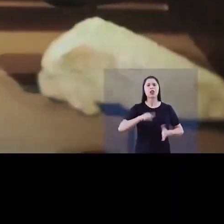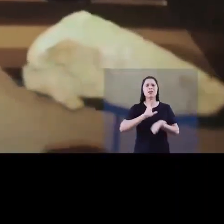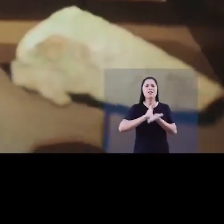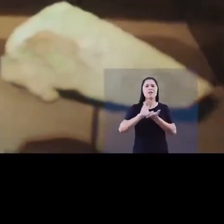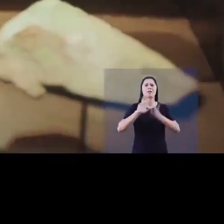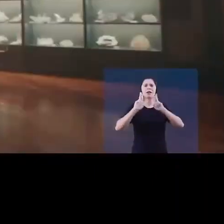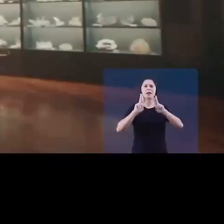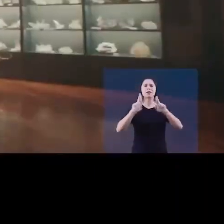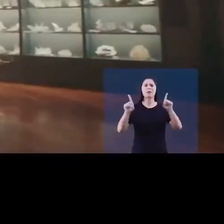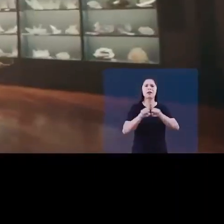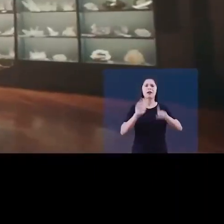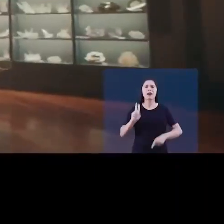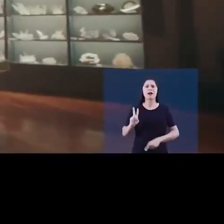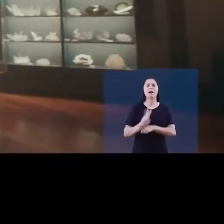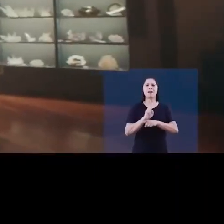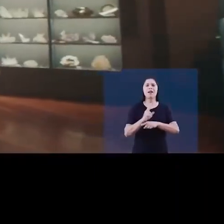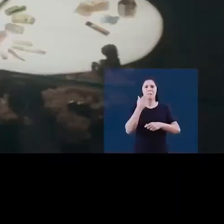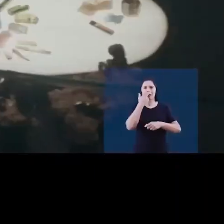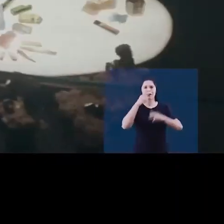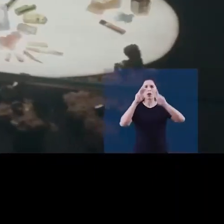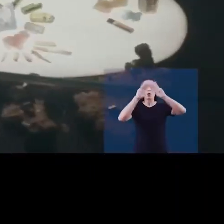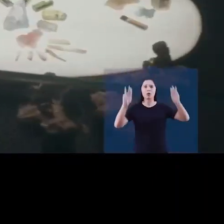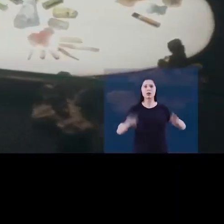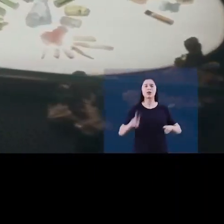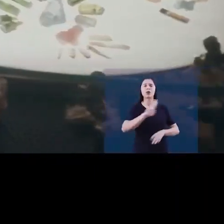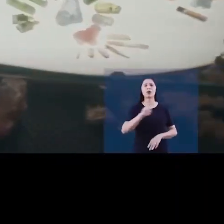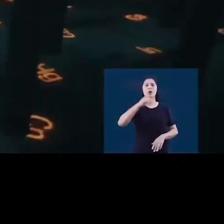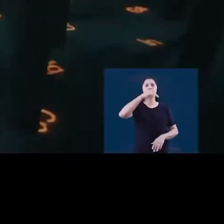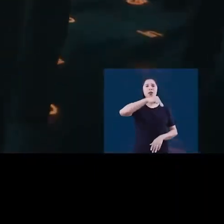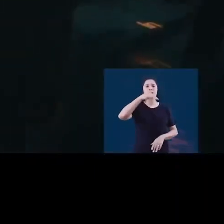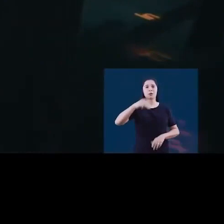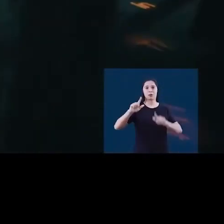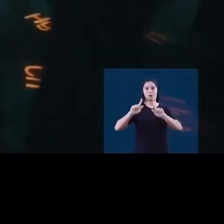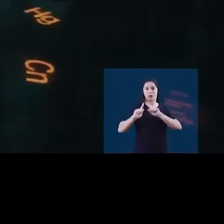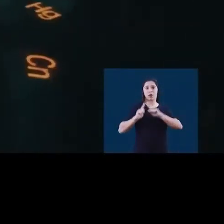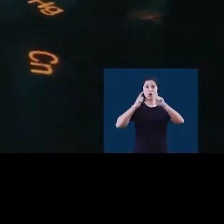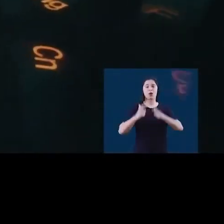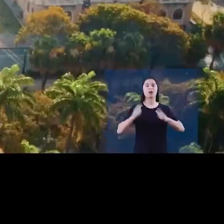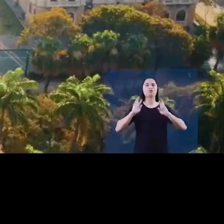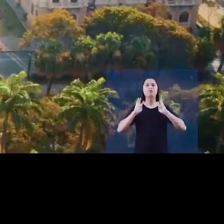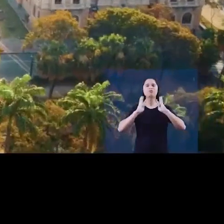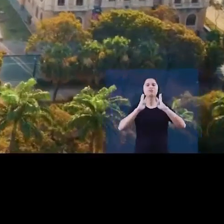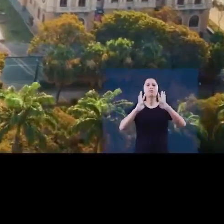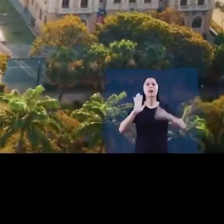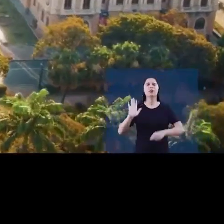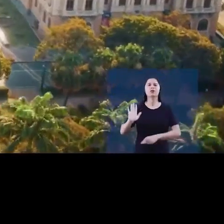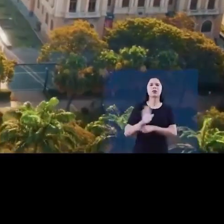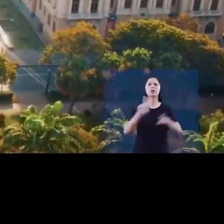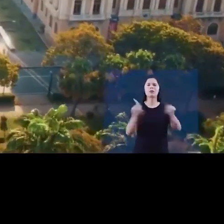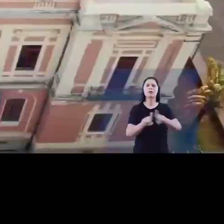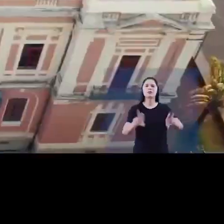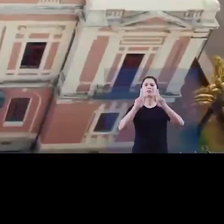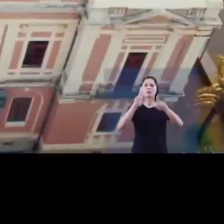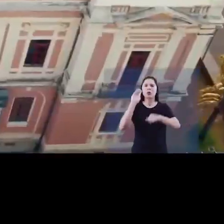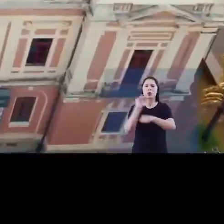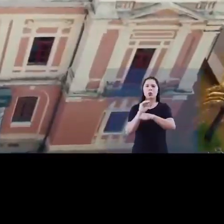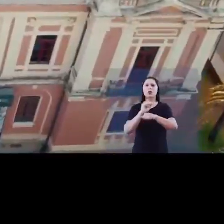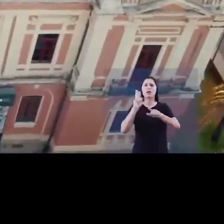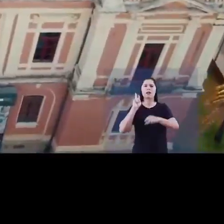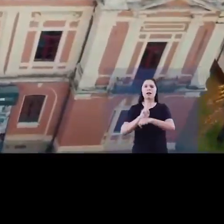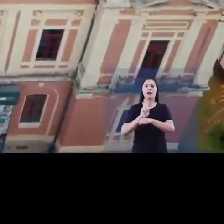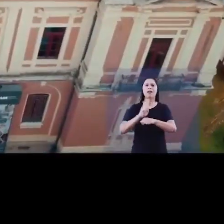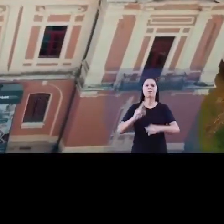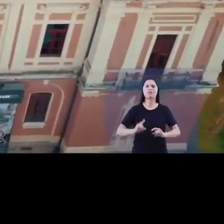mantenedores do Museu MM Gerdau, localizado na Praça da Liberdade, ajudando na conservação de uma das edificações